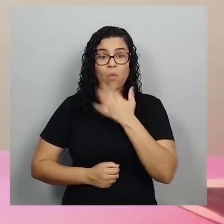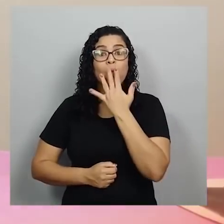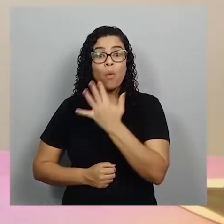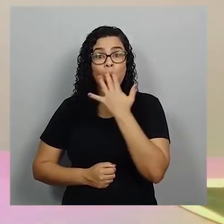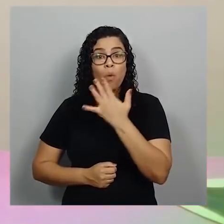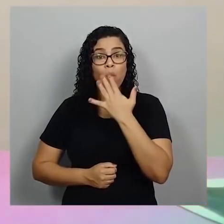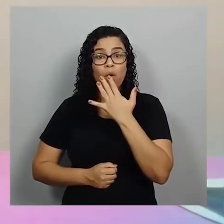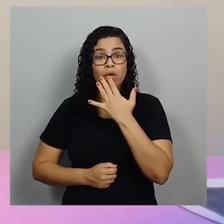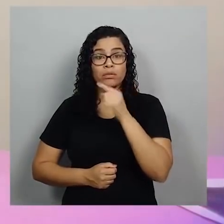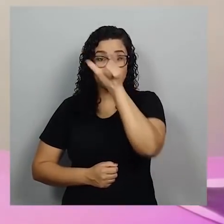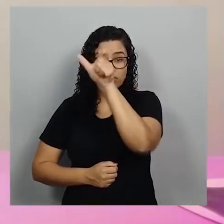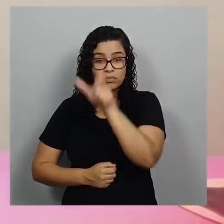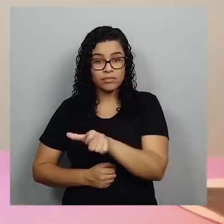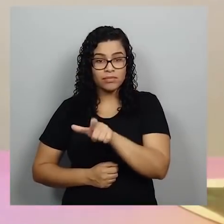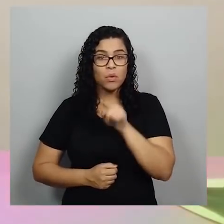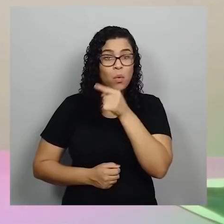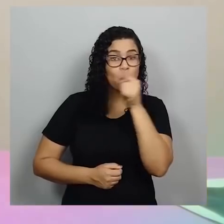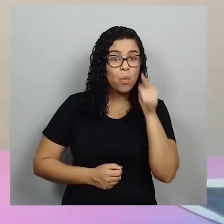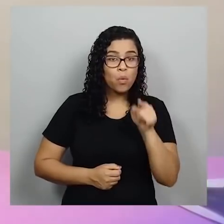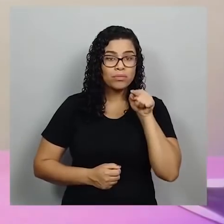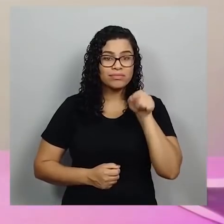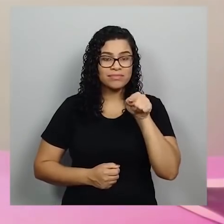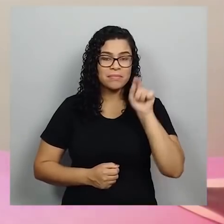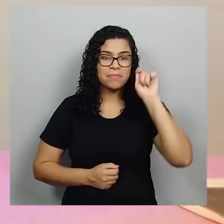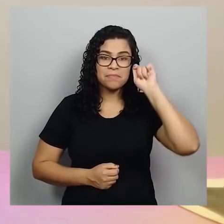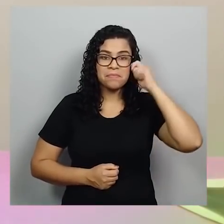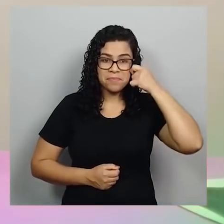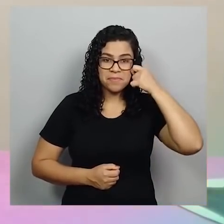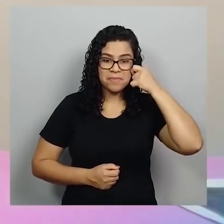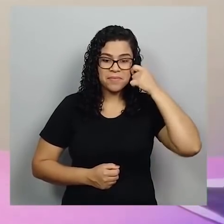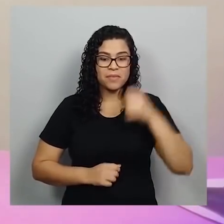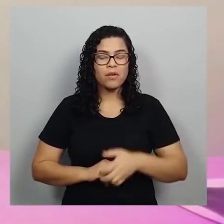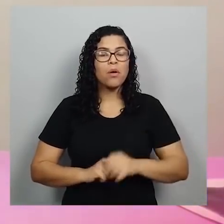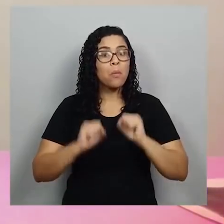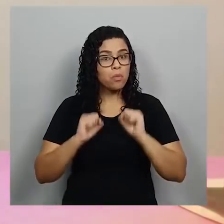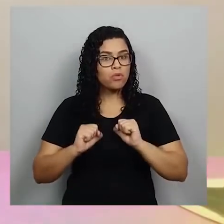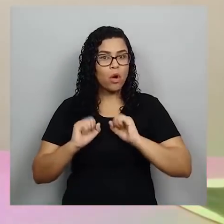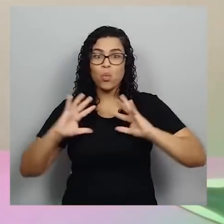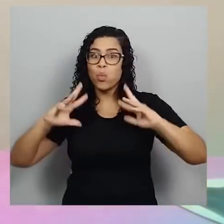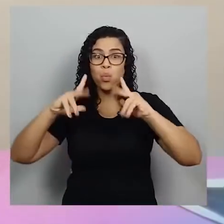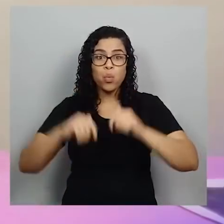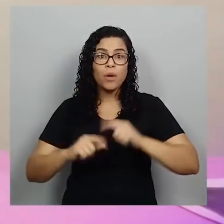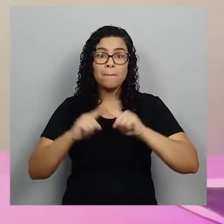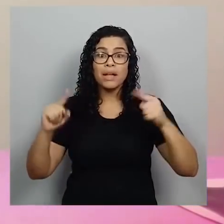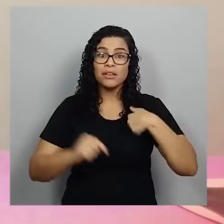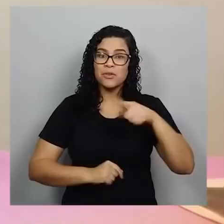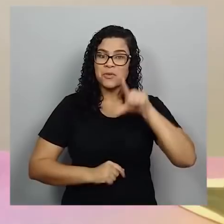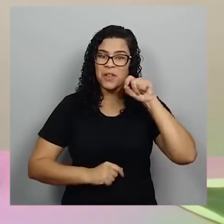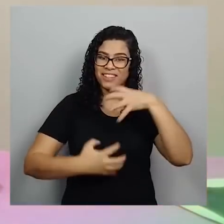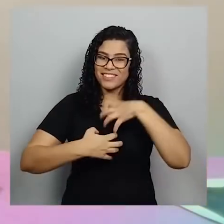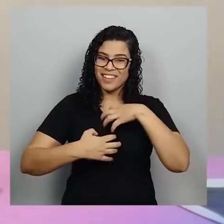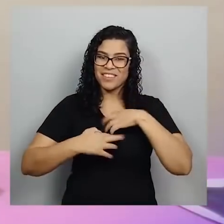fiz colorido e aqui nesta parte eu pintei de preto. Podia ter pintado todo de preto, mas eu